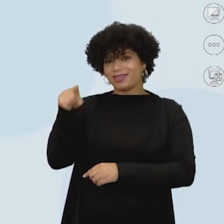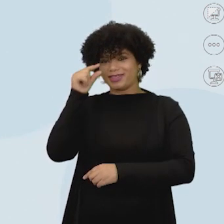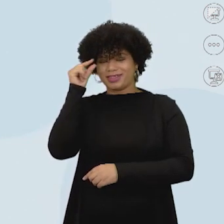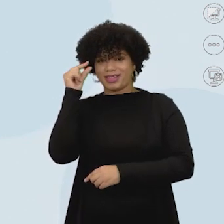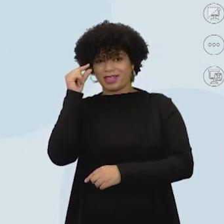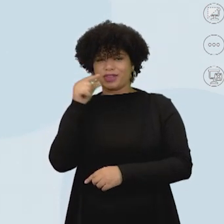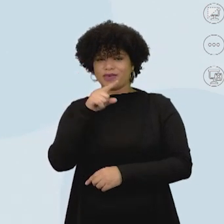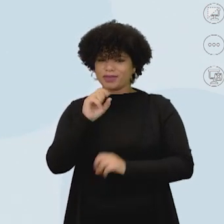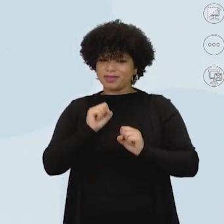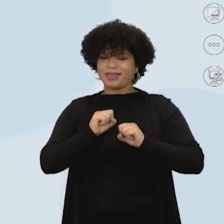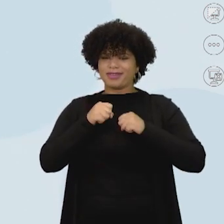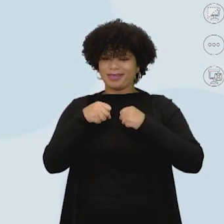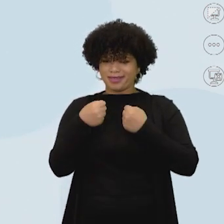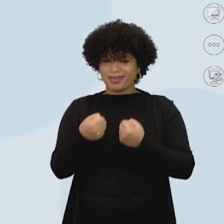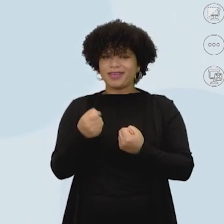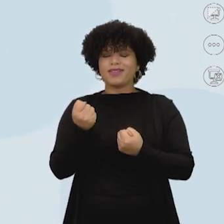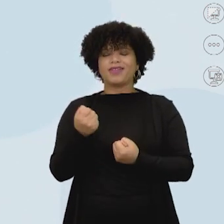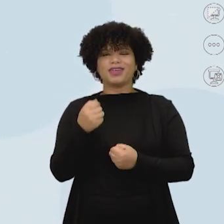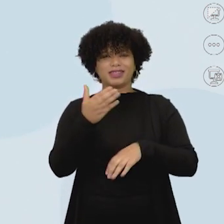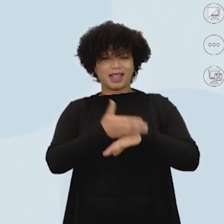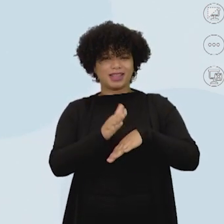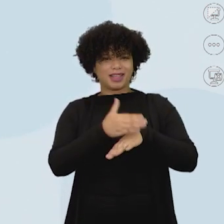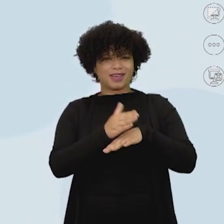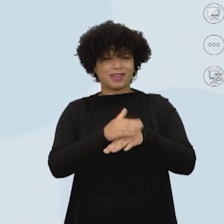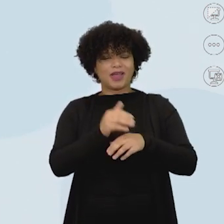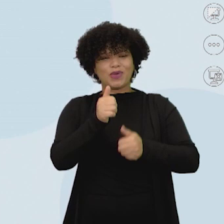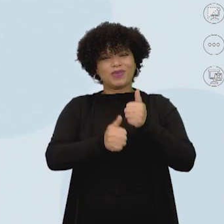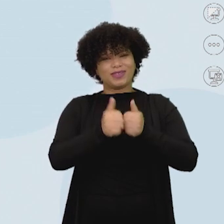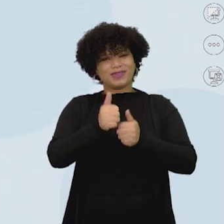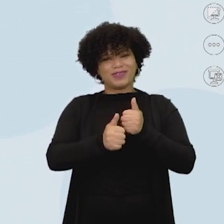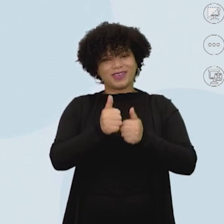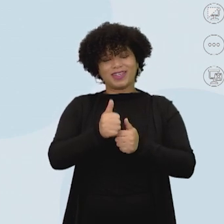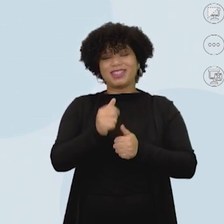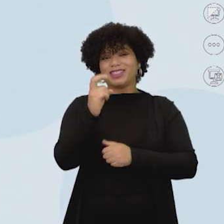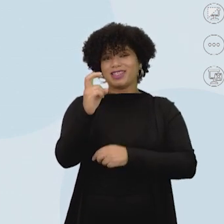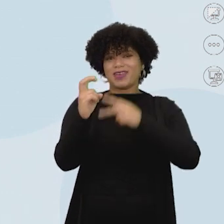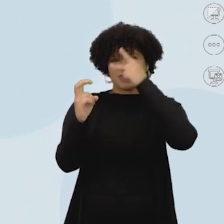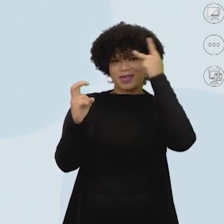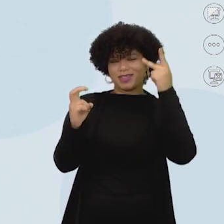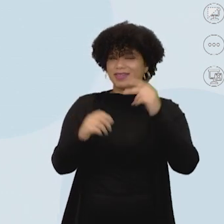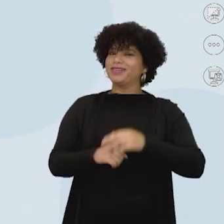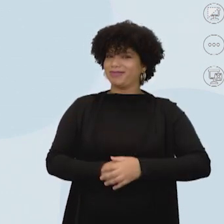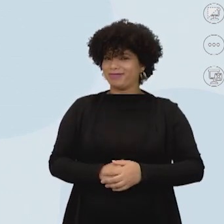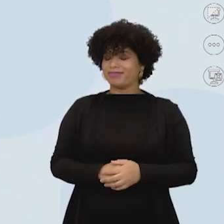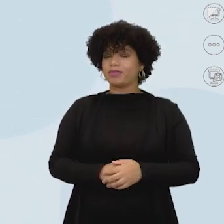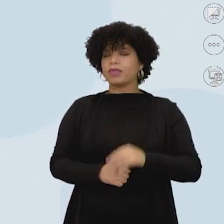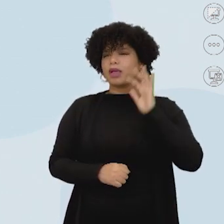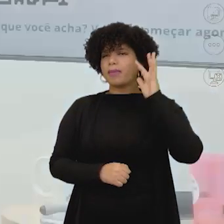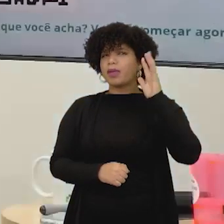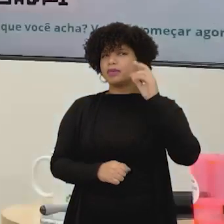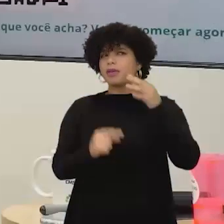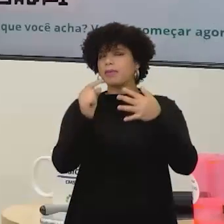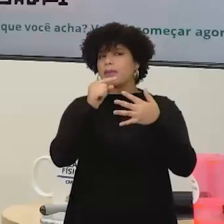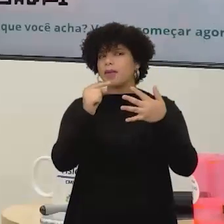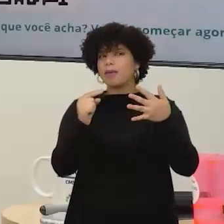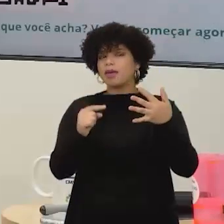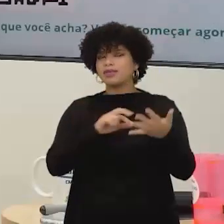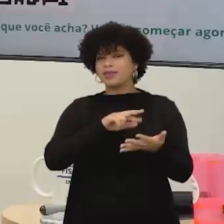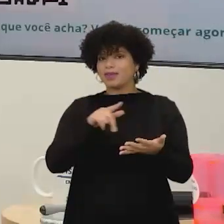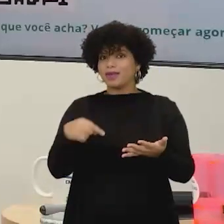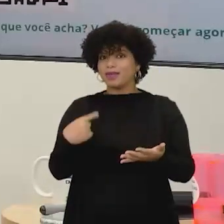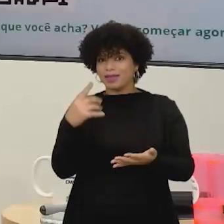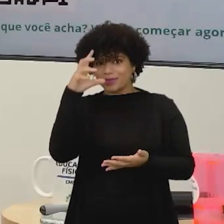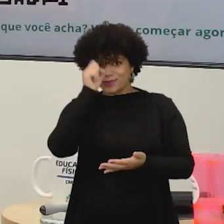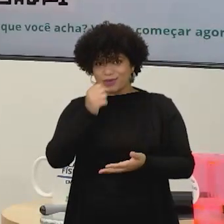tentando praticar esse futebol de 5. É, isso aí. Pensem em todas essas questões que nós colocamos aqui.